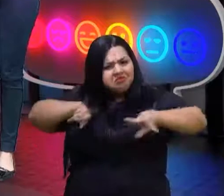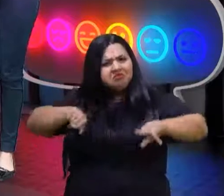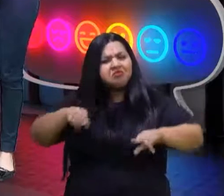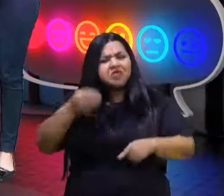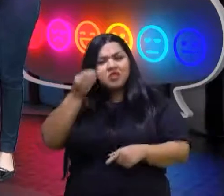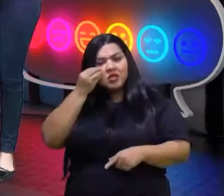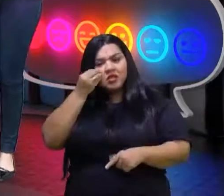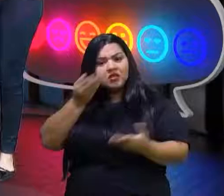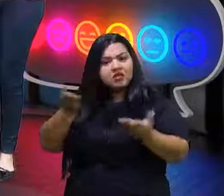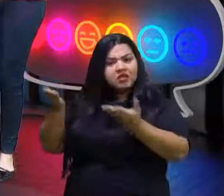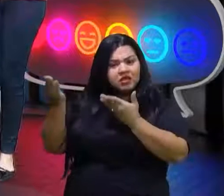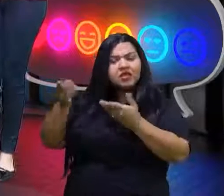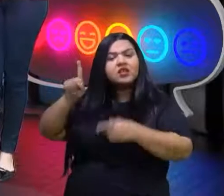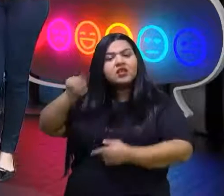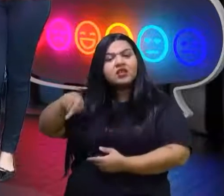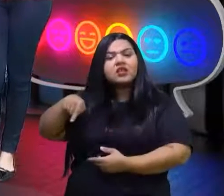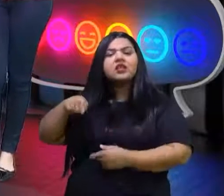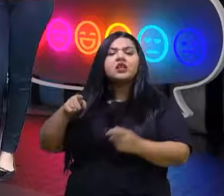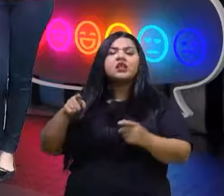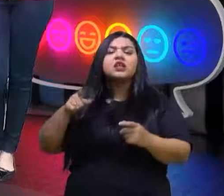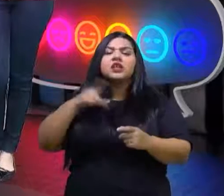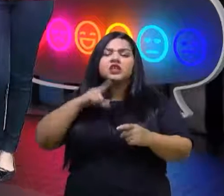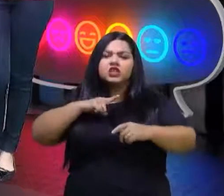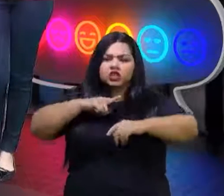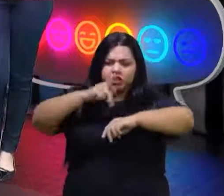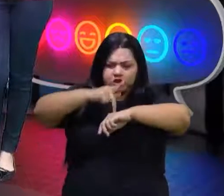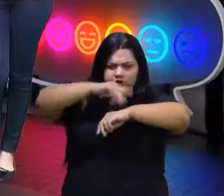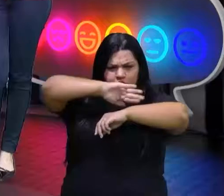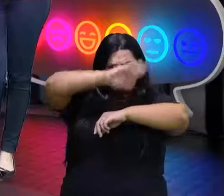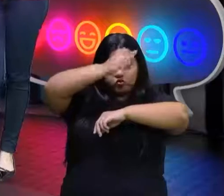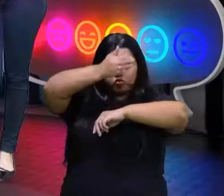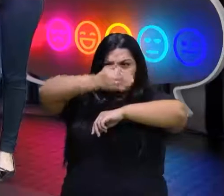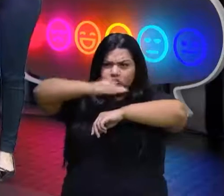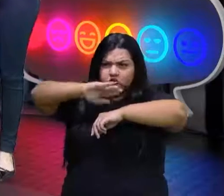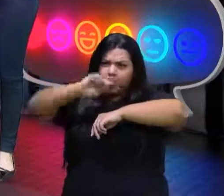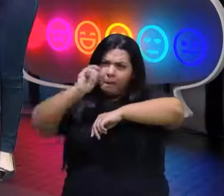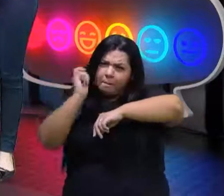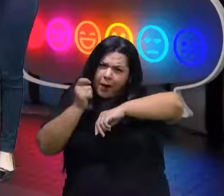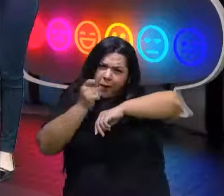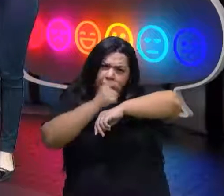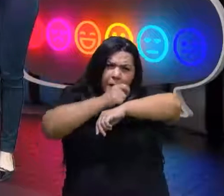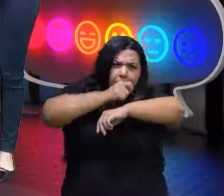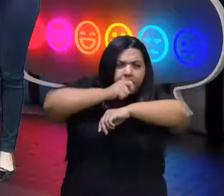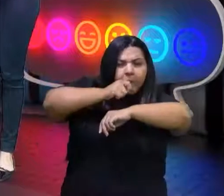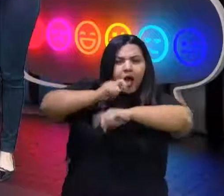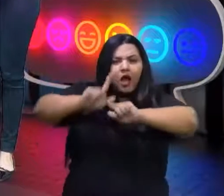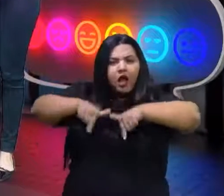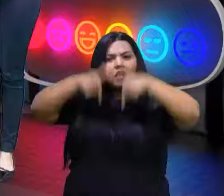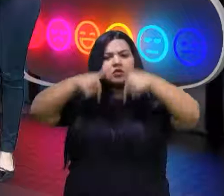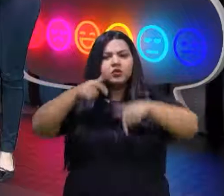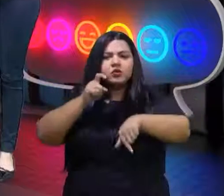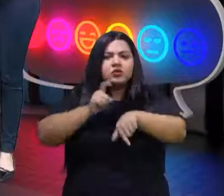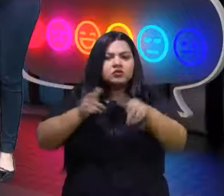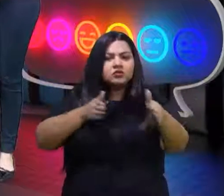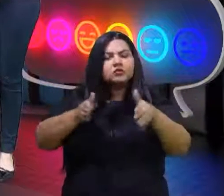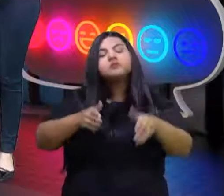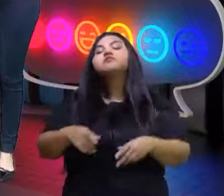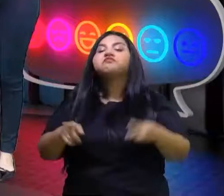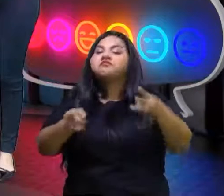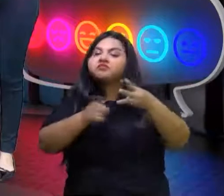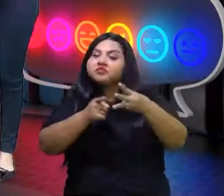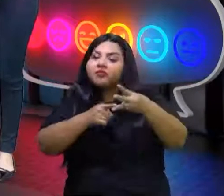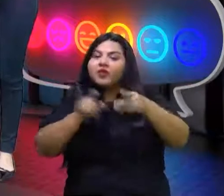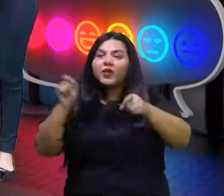não é? E olha só, ela possui rochas que foram esculpidas com a ação do tempo. Temos, olha só, cataratas